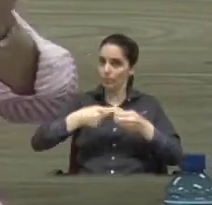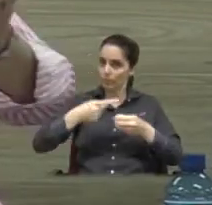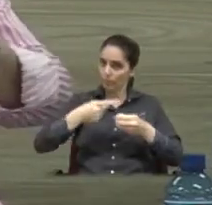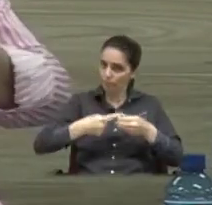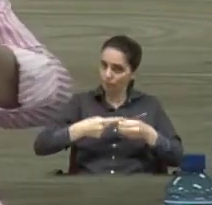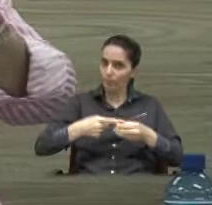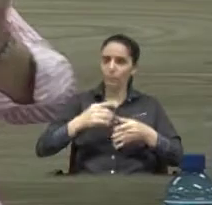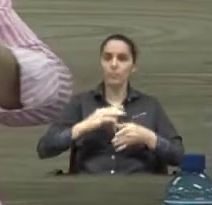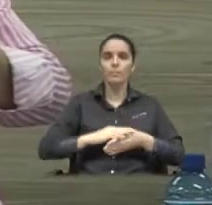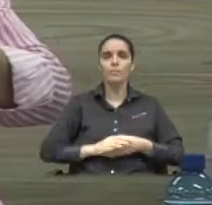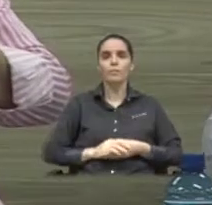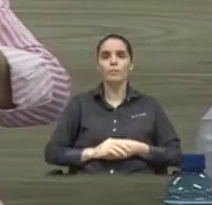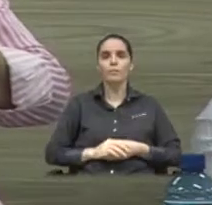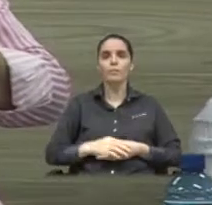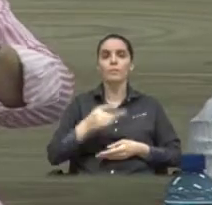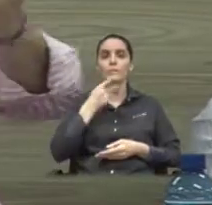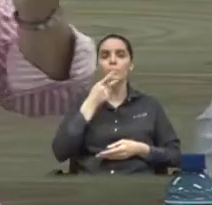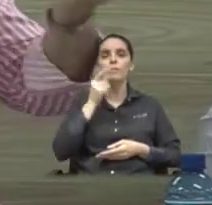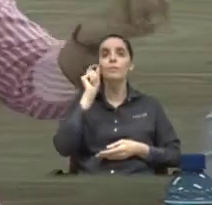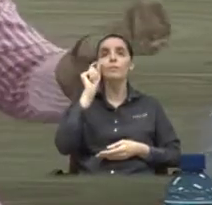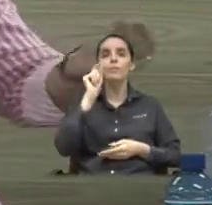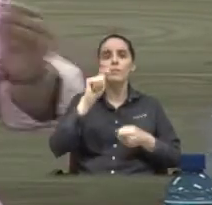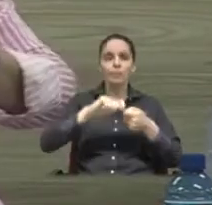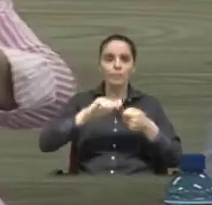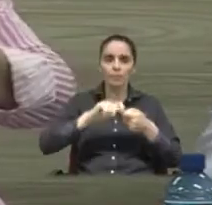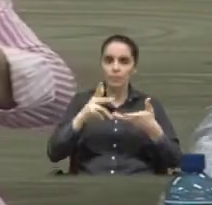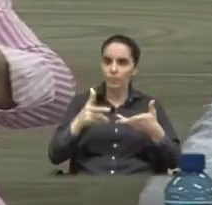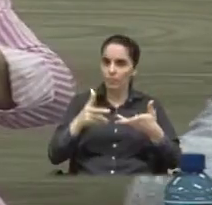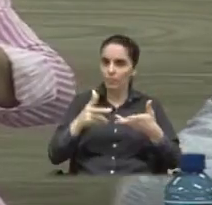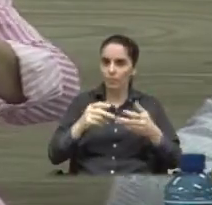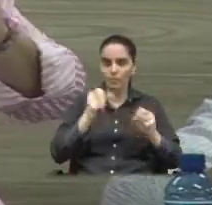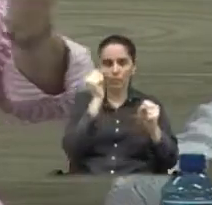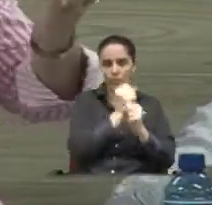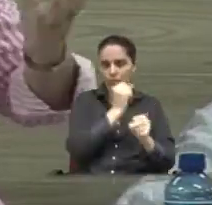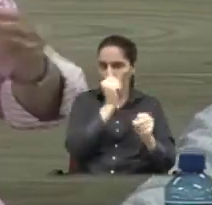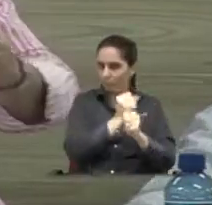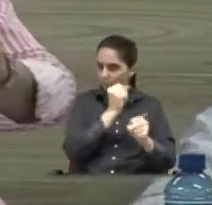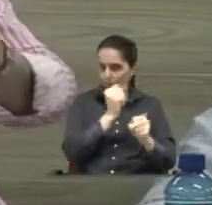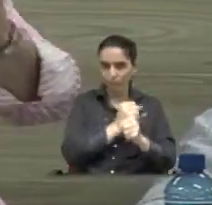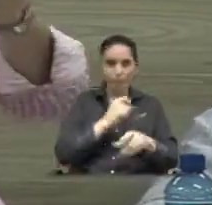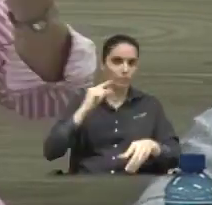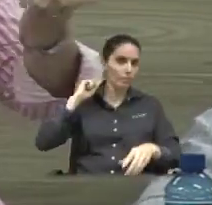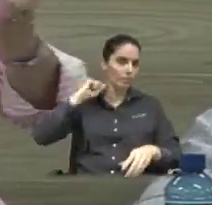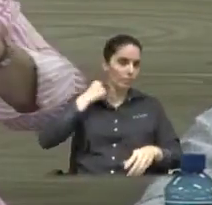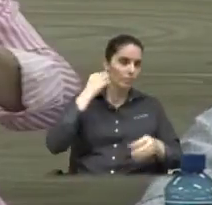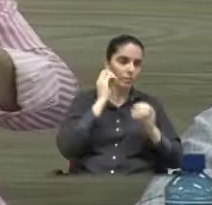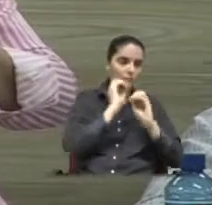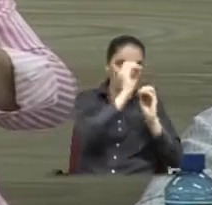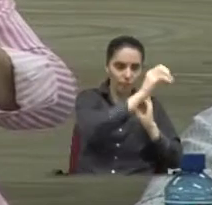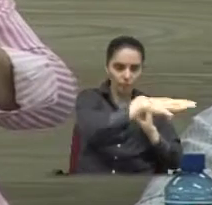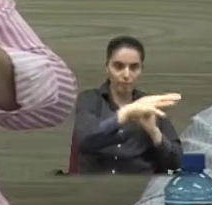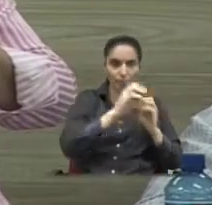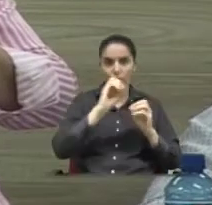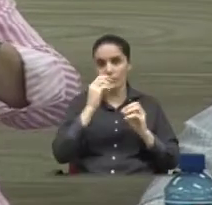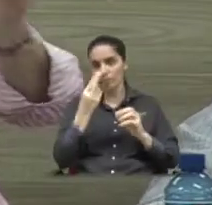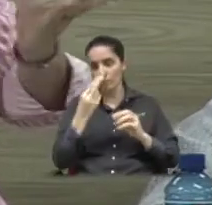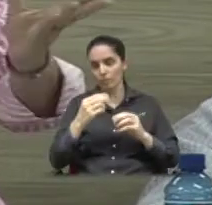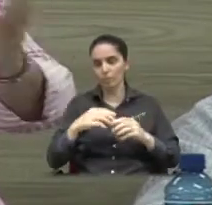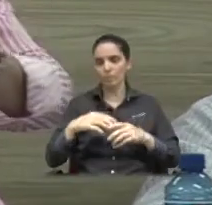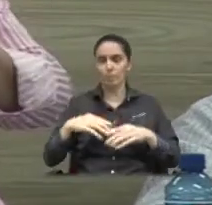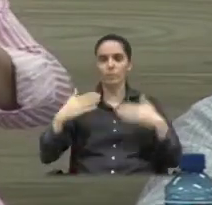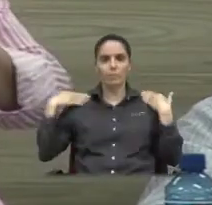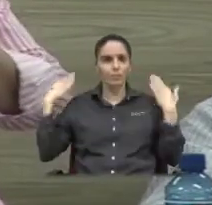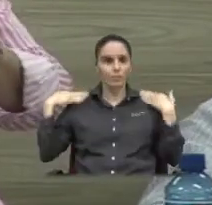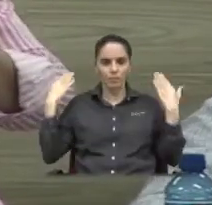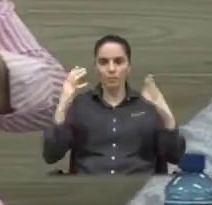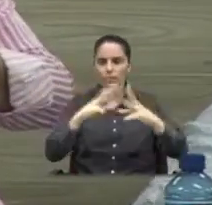fazer, denominar o que se vai fazer ali, seja a questão da construção do aterro, desenvolver as áreas recreativas que ali